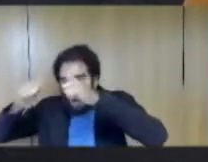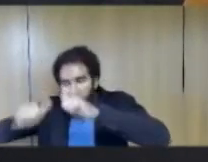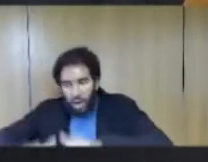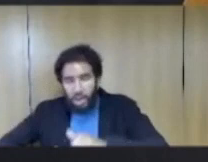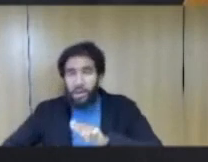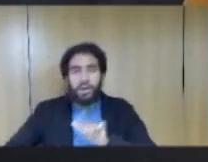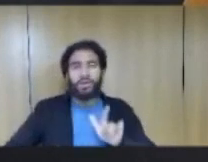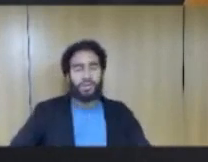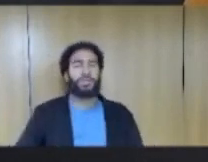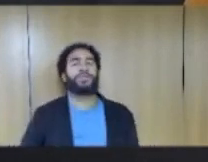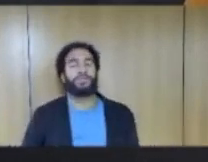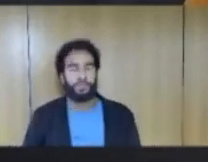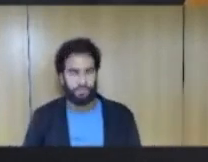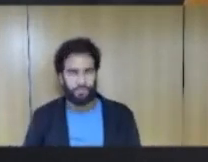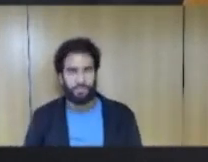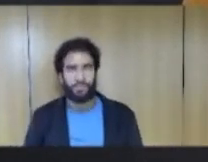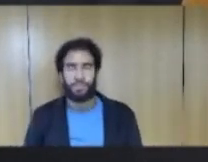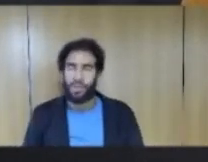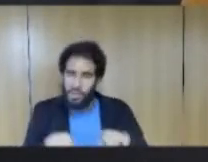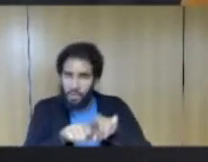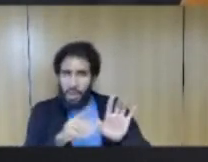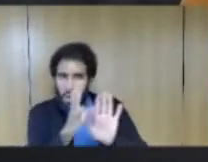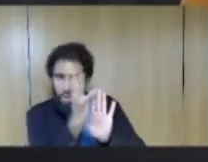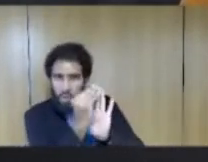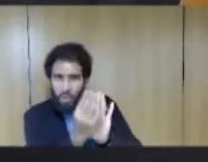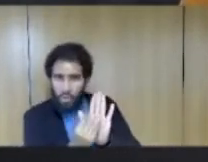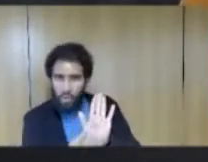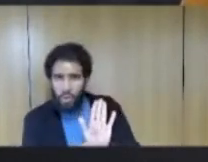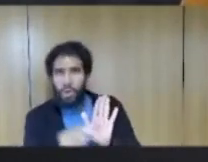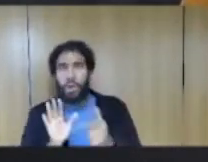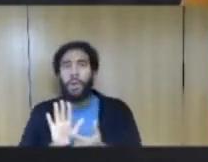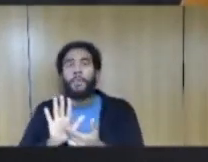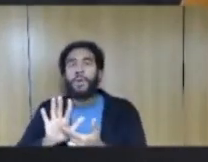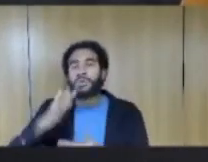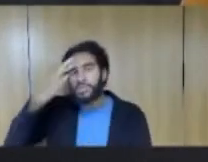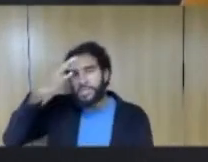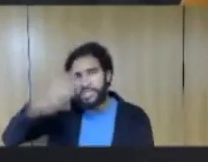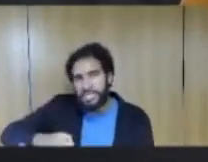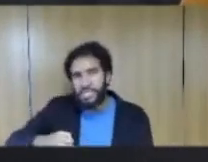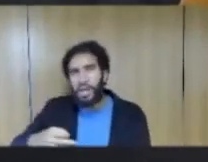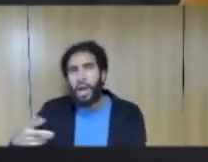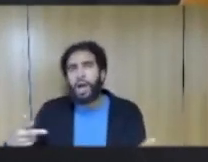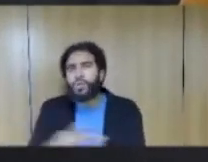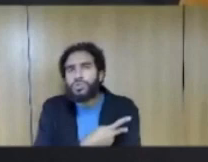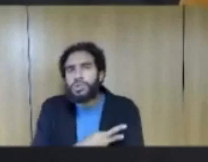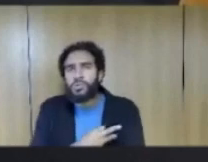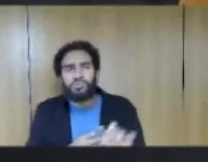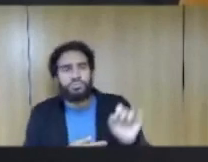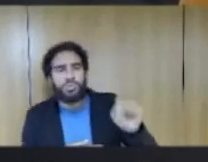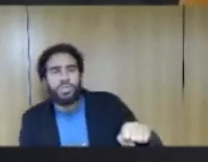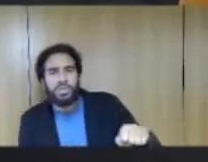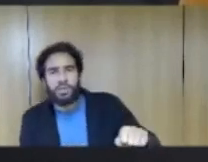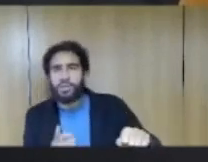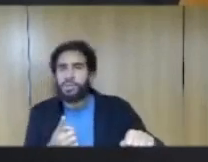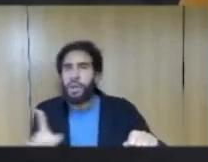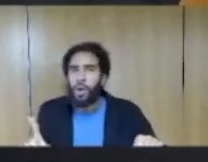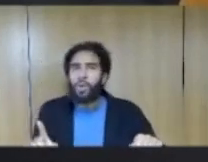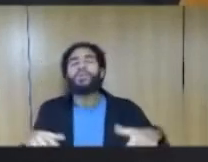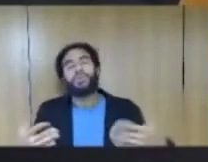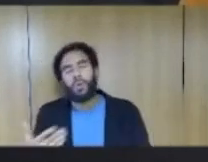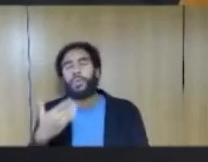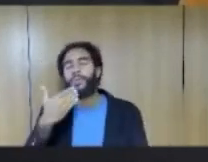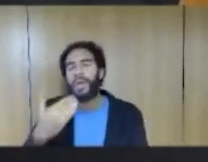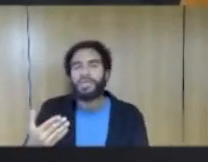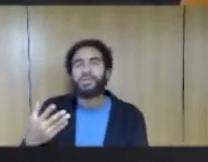obviamente o seu próprio conteúdo indicando que foram encontrados fuzis na casa do Rony Lassie do